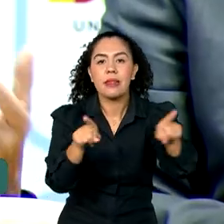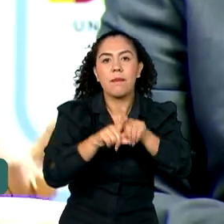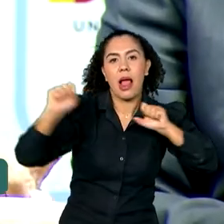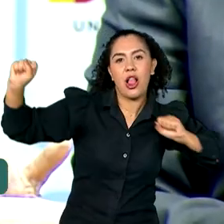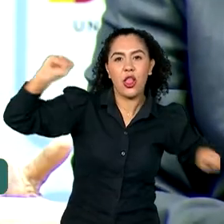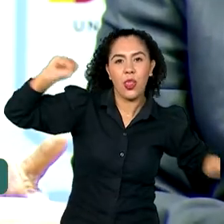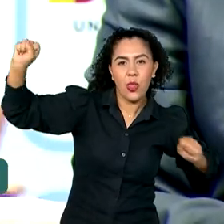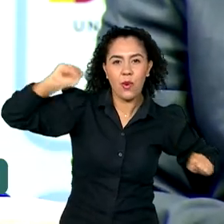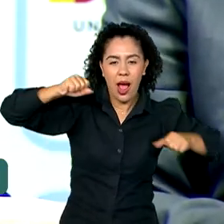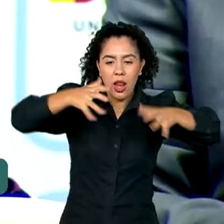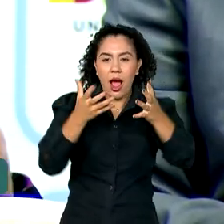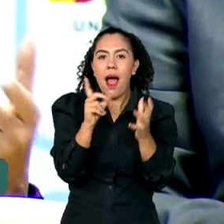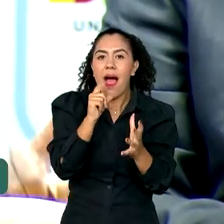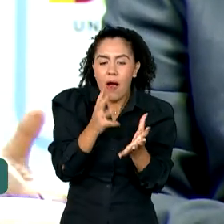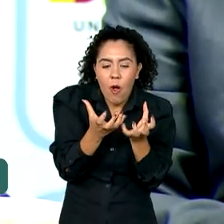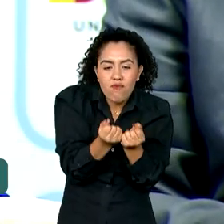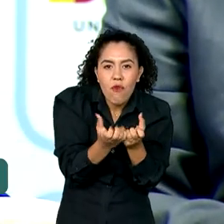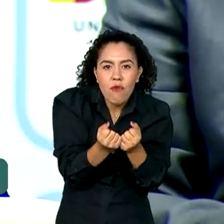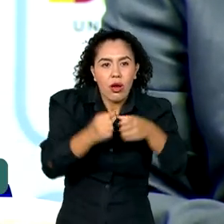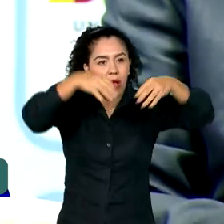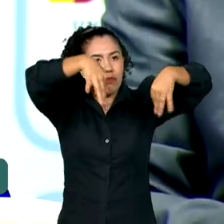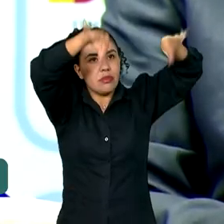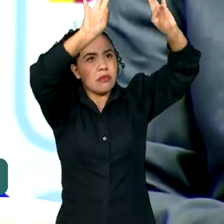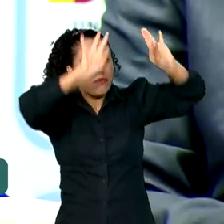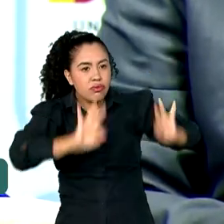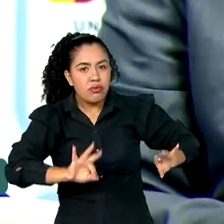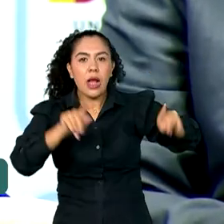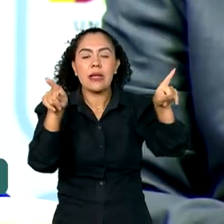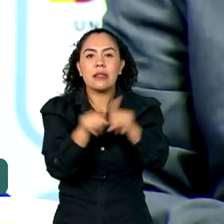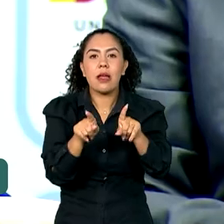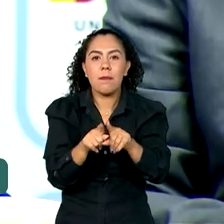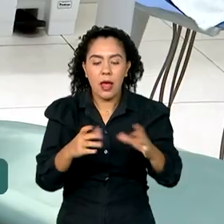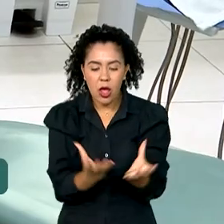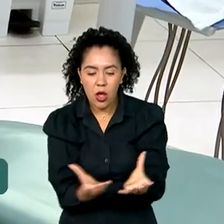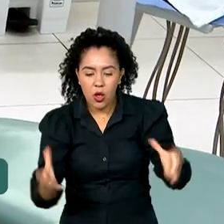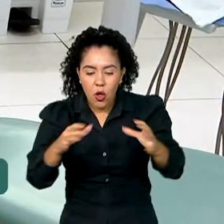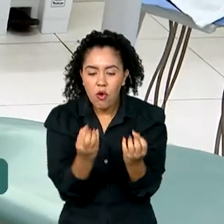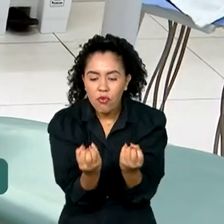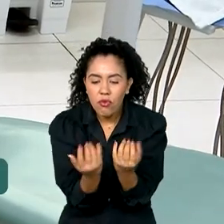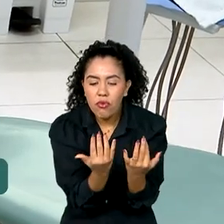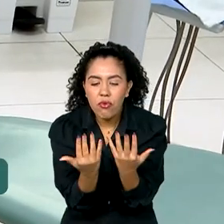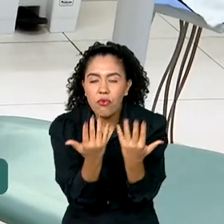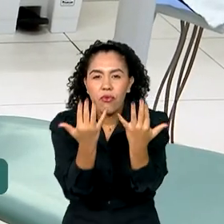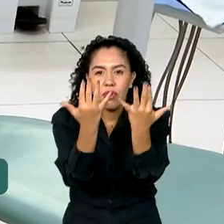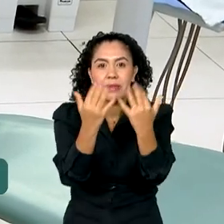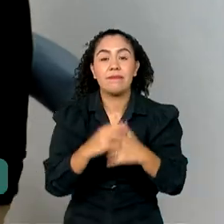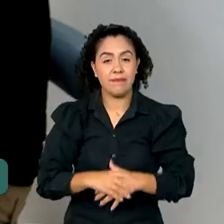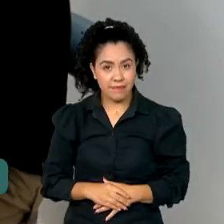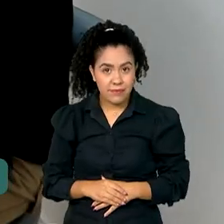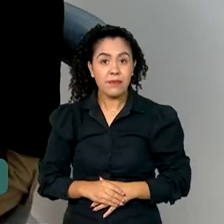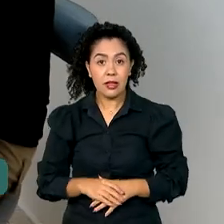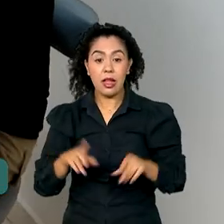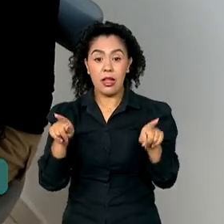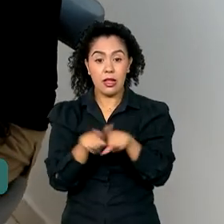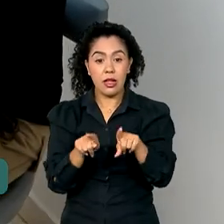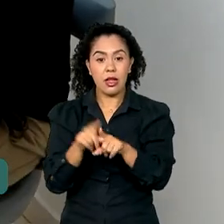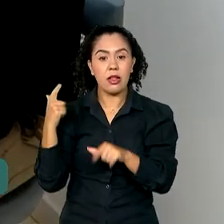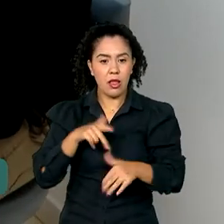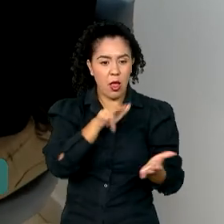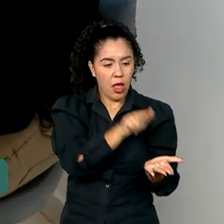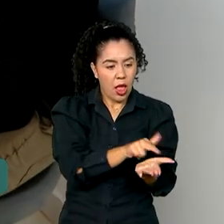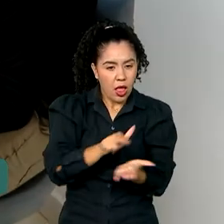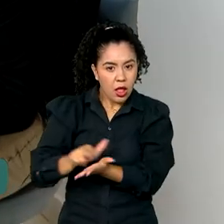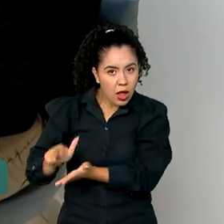umedecidas, quem tem um umidificador já, usar o umidificador. Apesar de não faltarem leitos, o grande volume